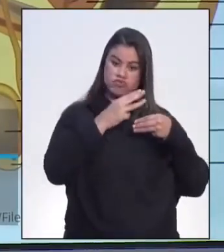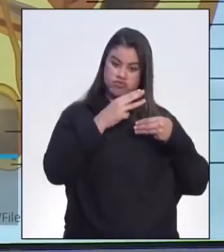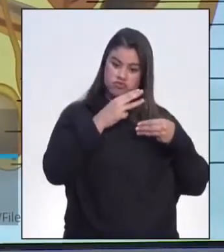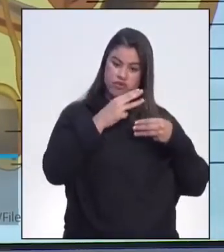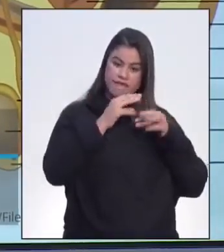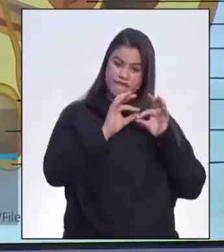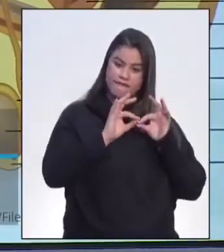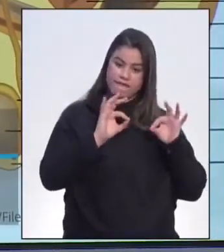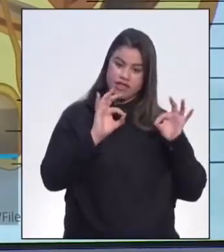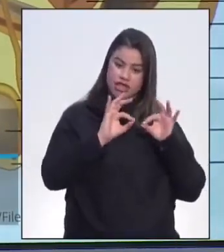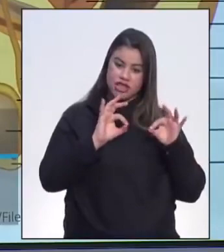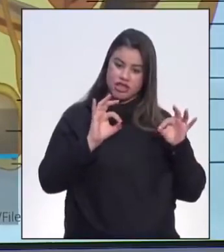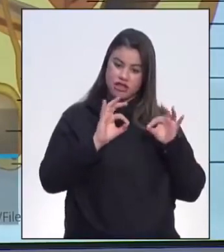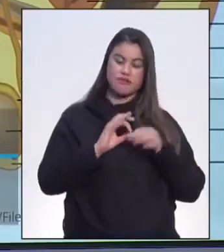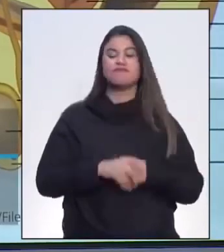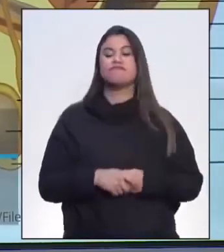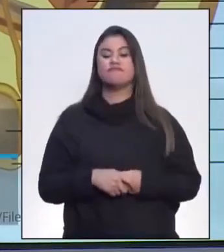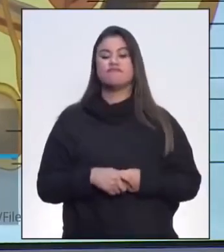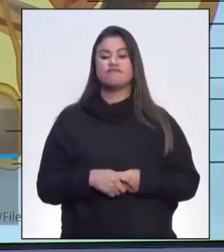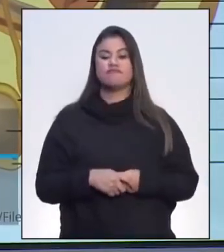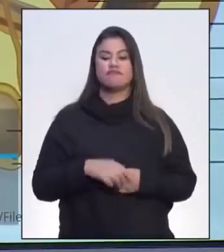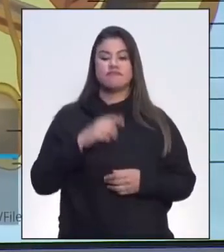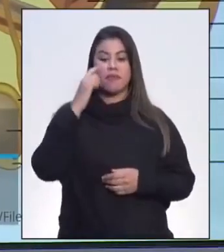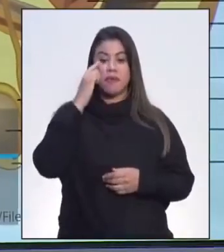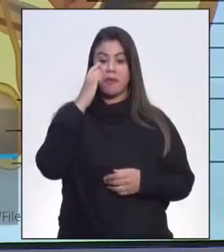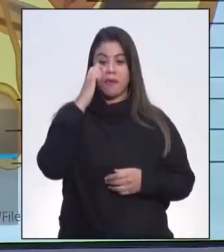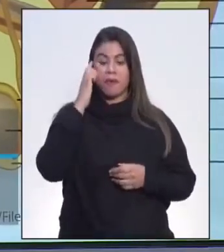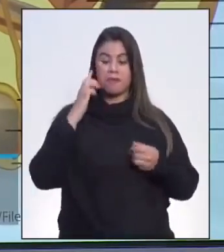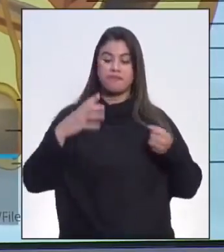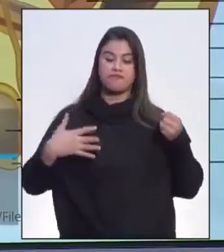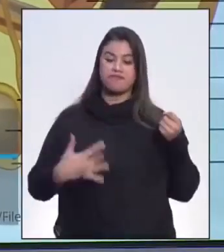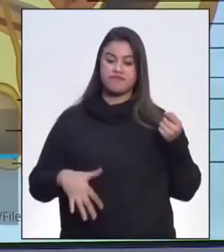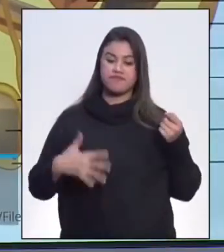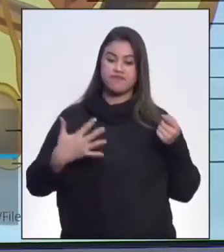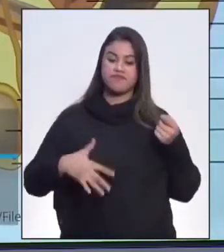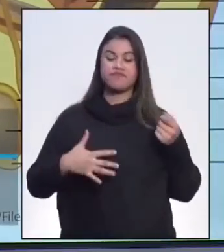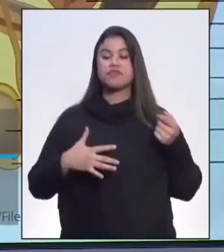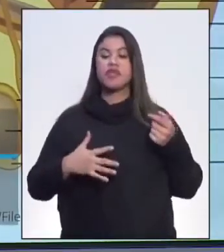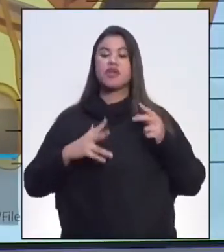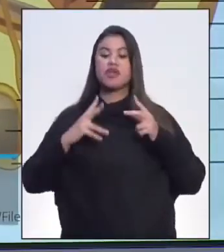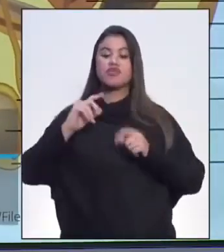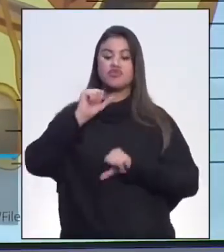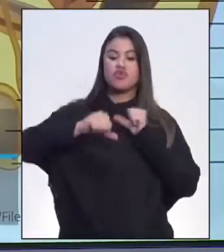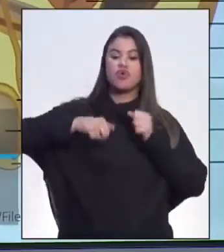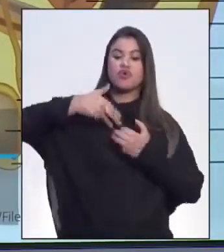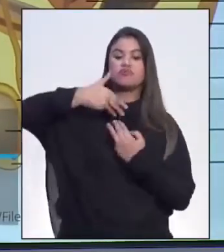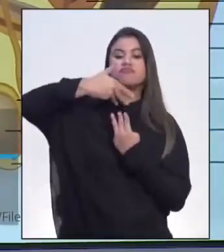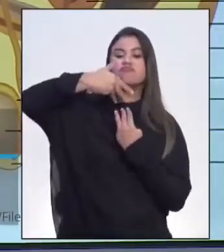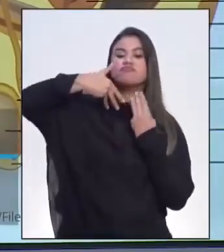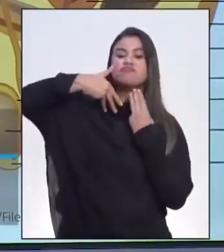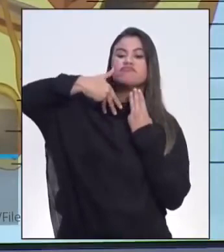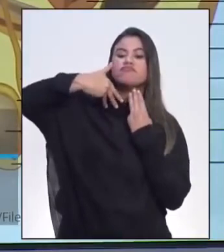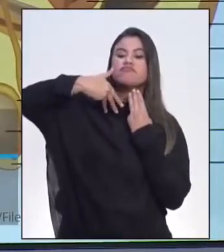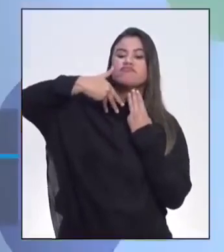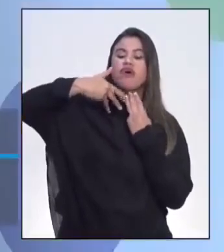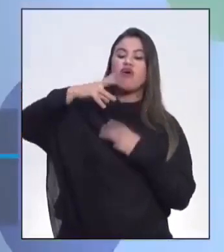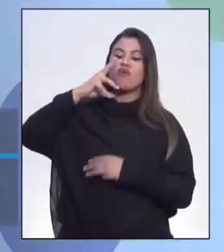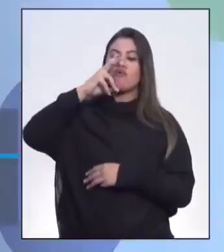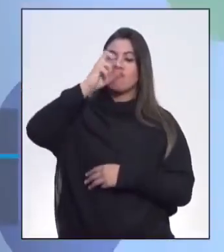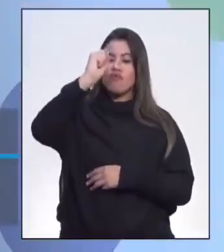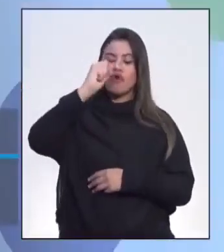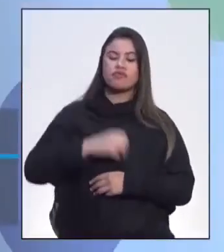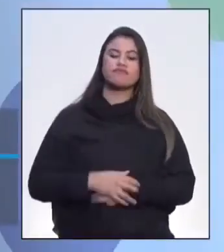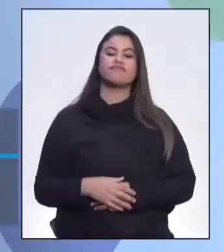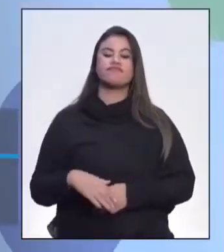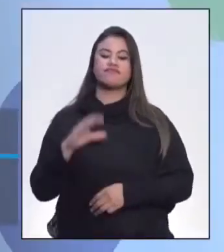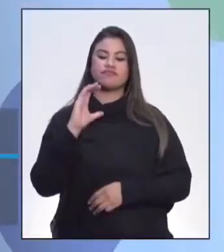fina. Então, é isso. Tá? A sua corda vocal vai engrossando e aí o som vai saindo mais grave. A Catarina escreveu